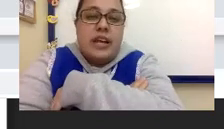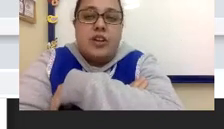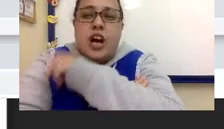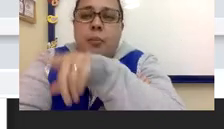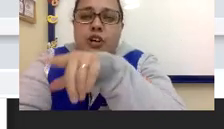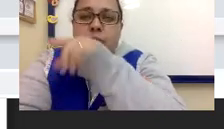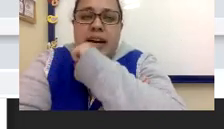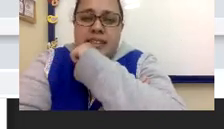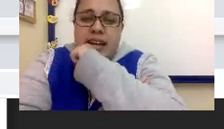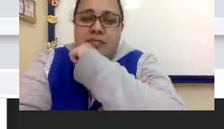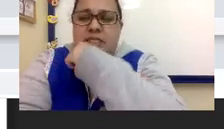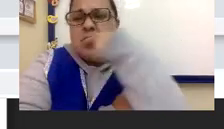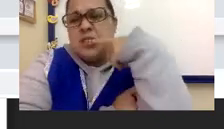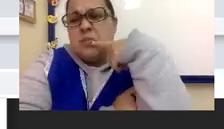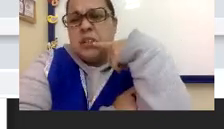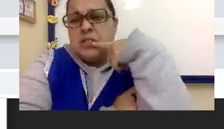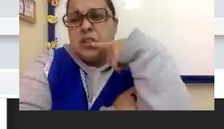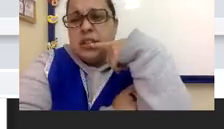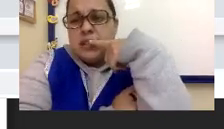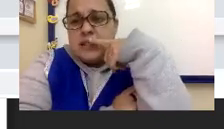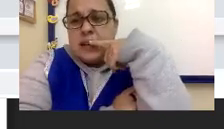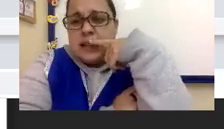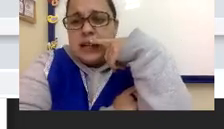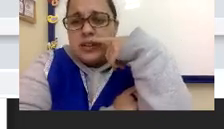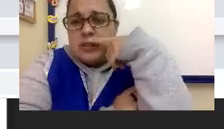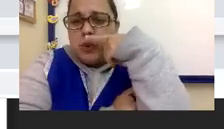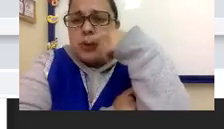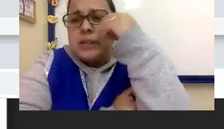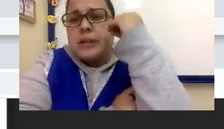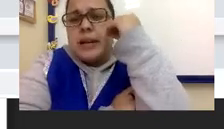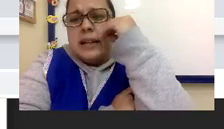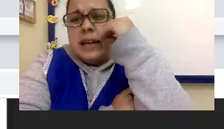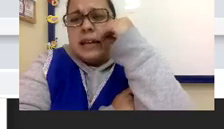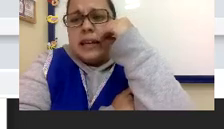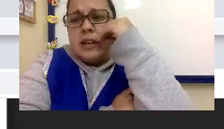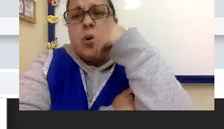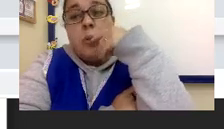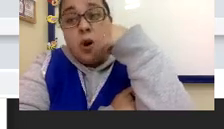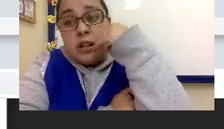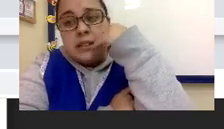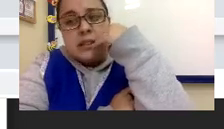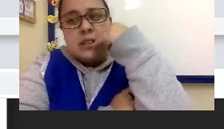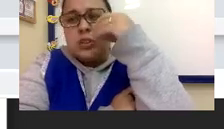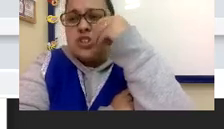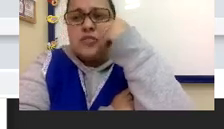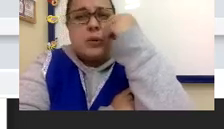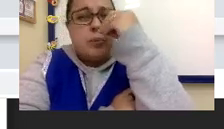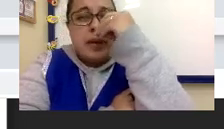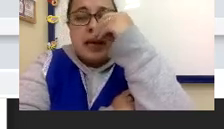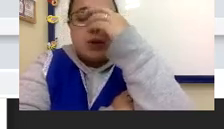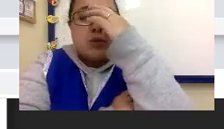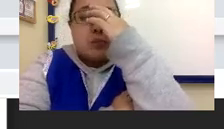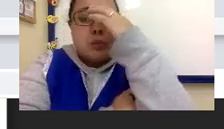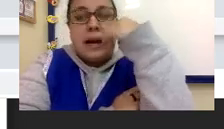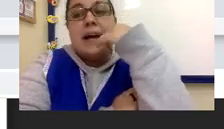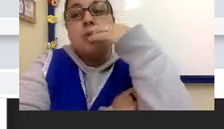dente direito? Pode me dar as aftas, são essas bolinhas doloridas aí que dá na nossa boca, né? Que incomoda tanto quando a gente vai